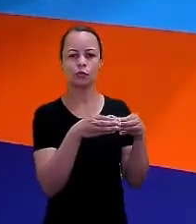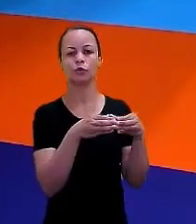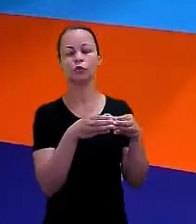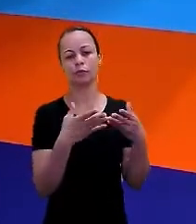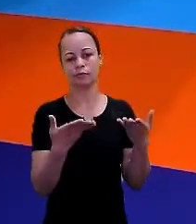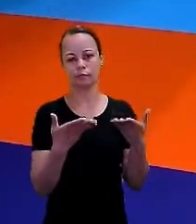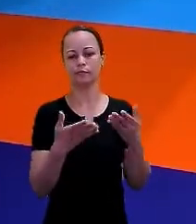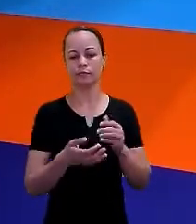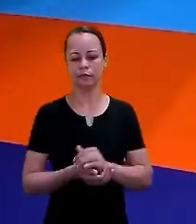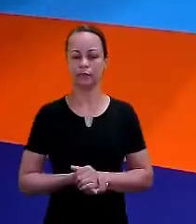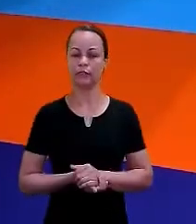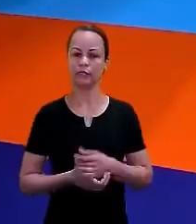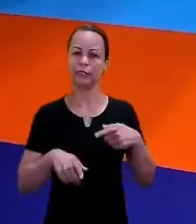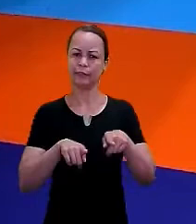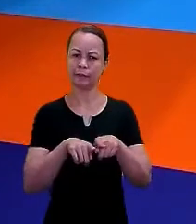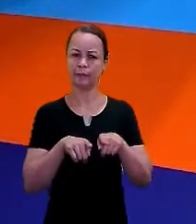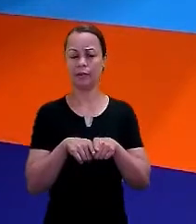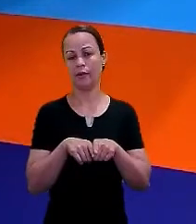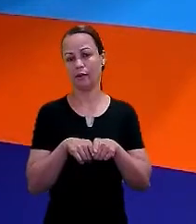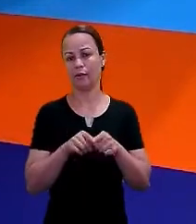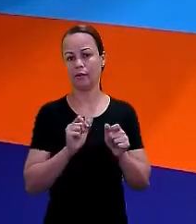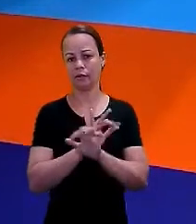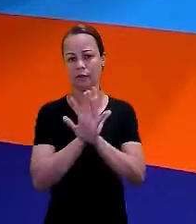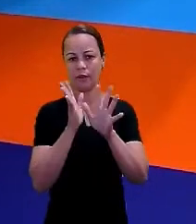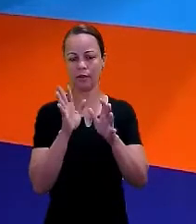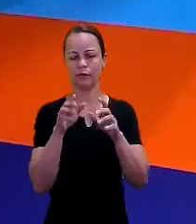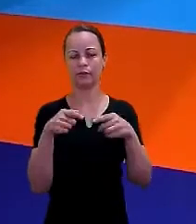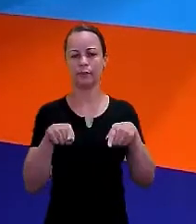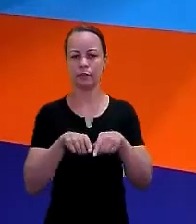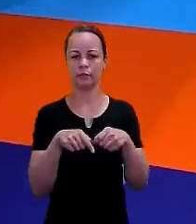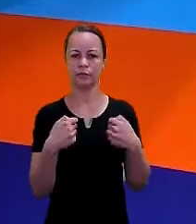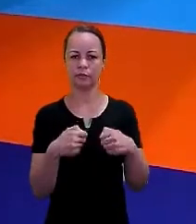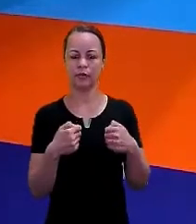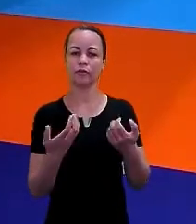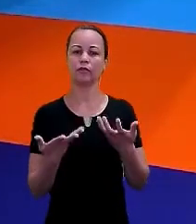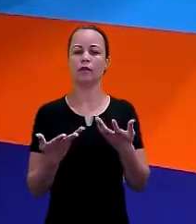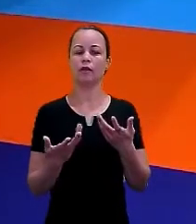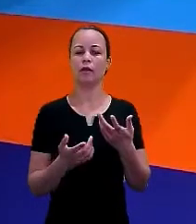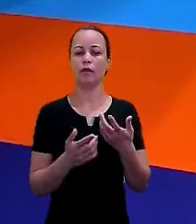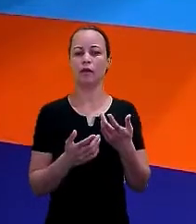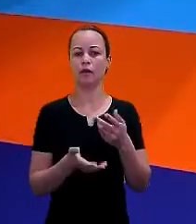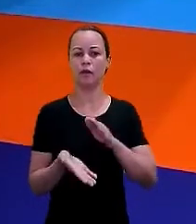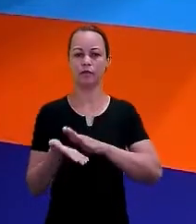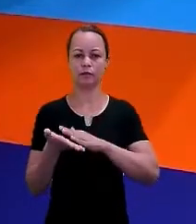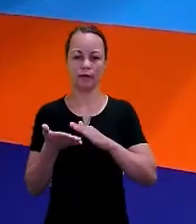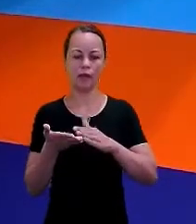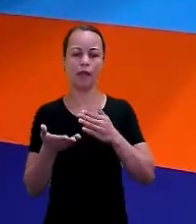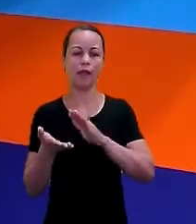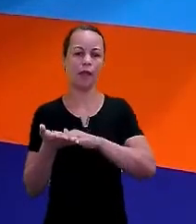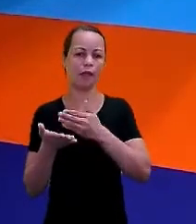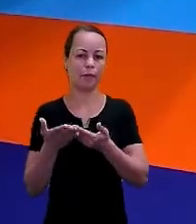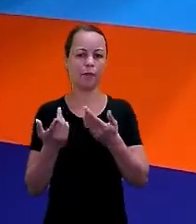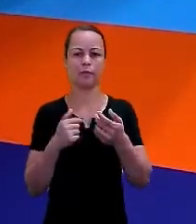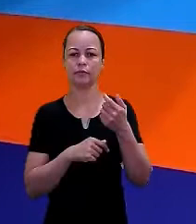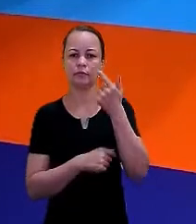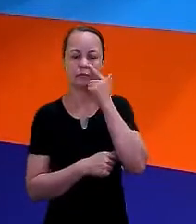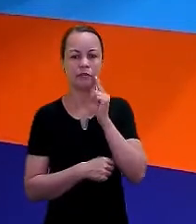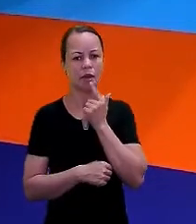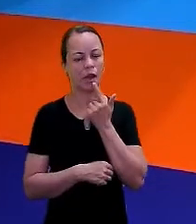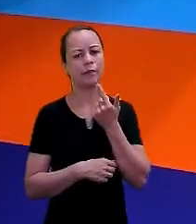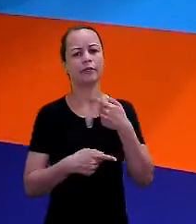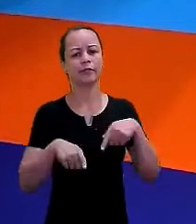gigantesca. Claro, não podia aqui de registrar a importância da professora Bárbara, como sempre, essa gigante, que é uma grande mediadora